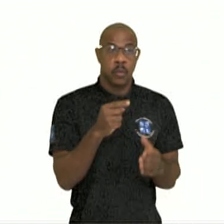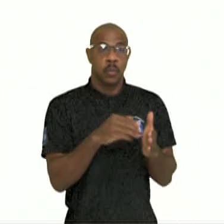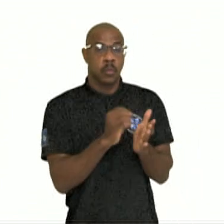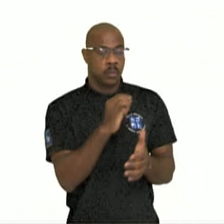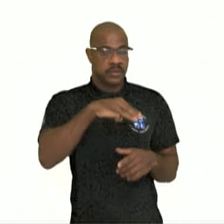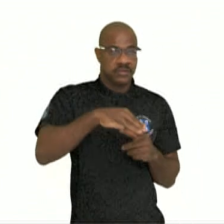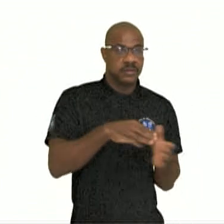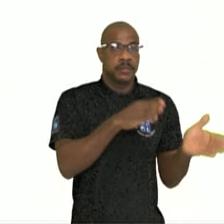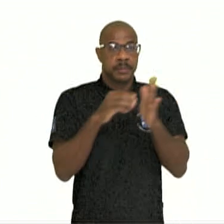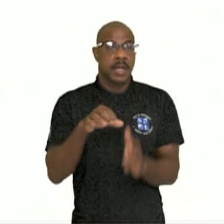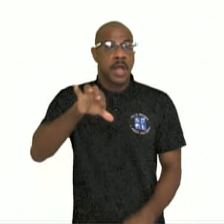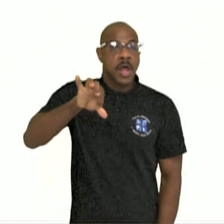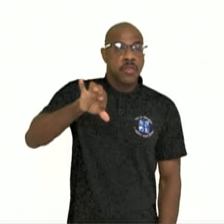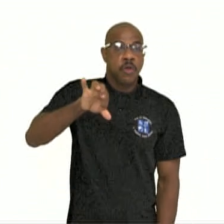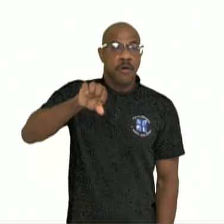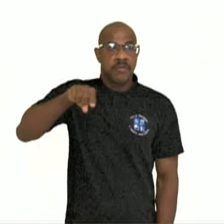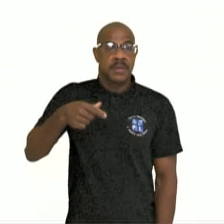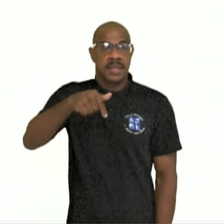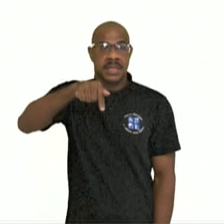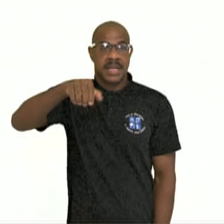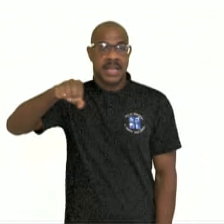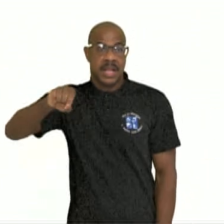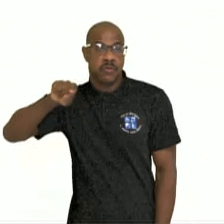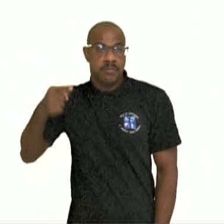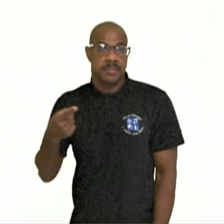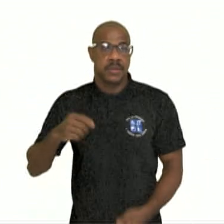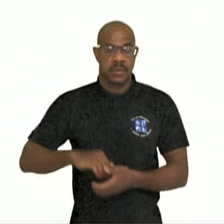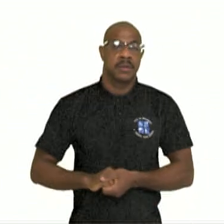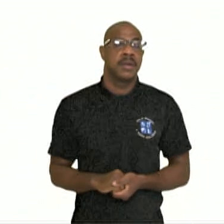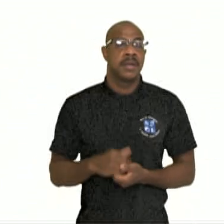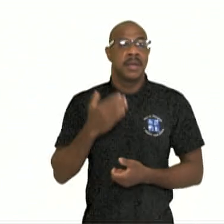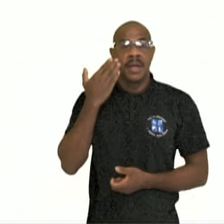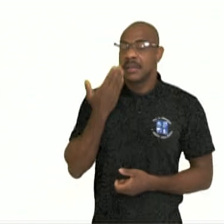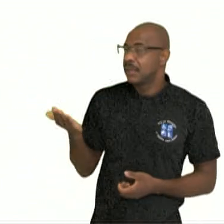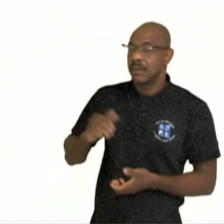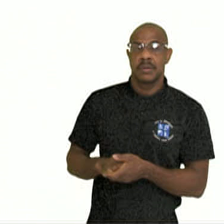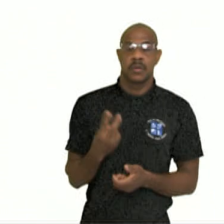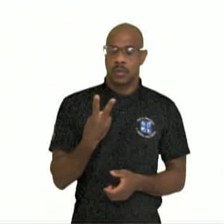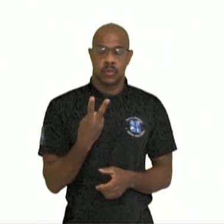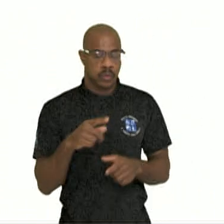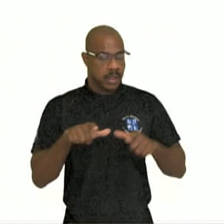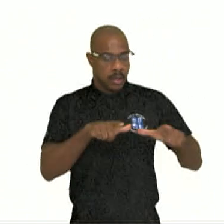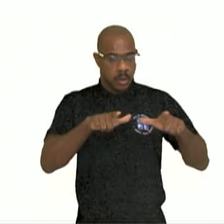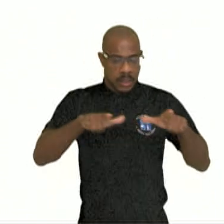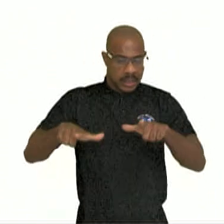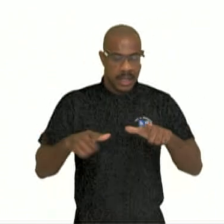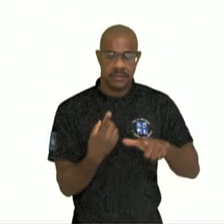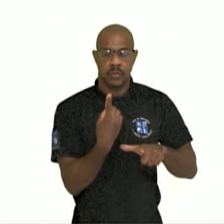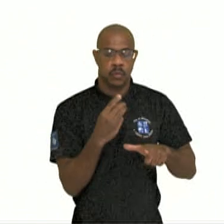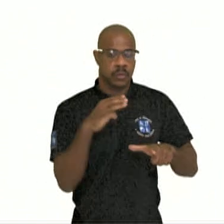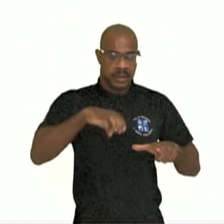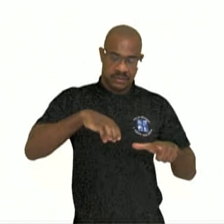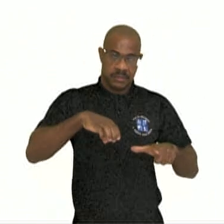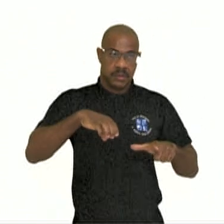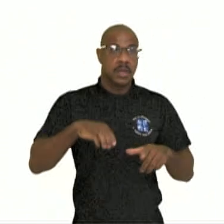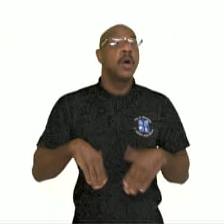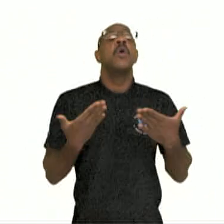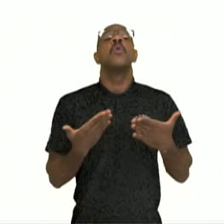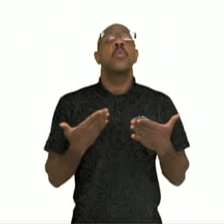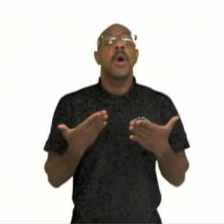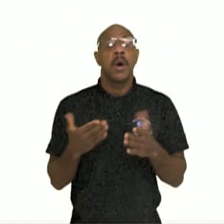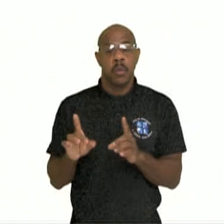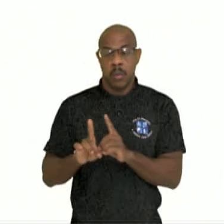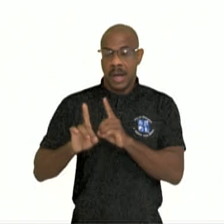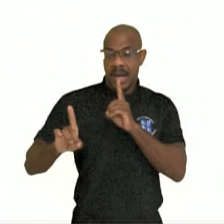9.700.000. Neste mapa, a distância entre duas localidades é de 1 centímetro. E qual é a distância